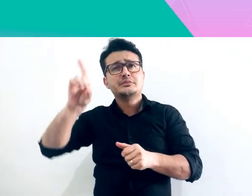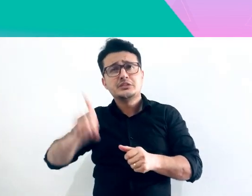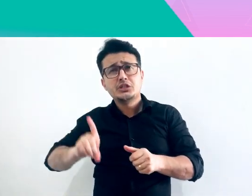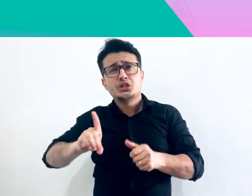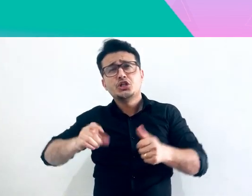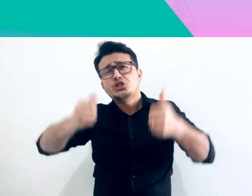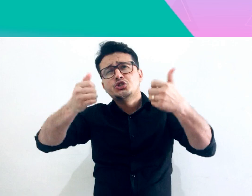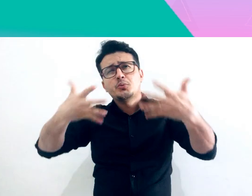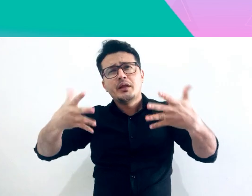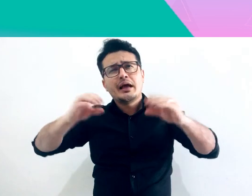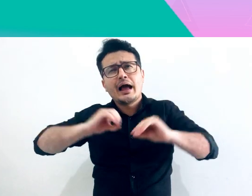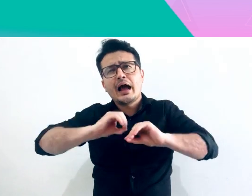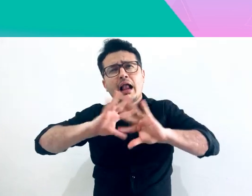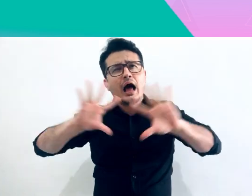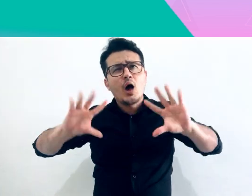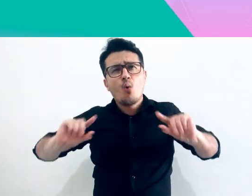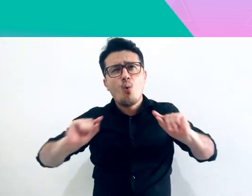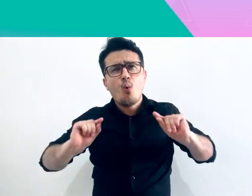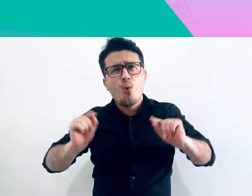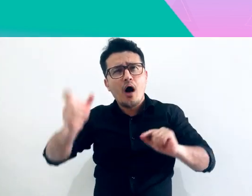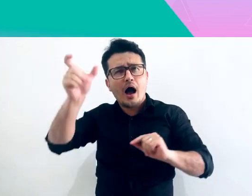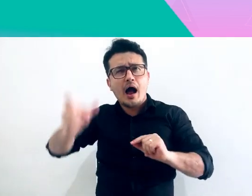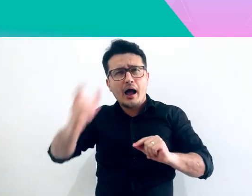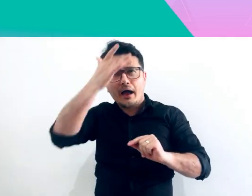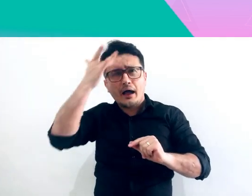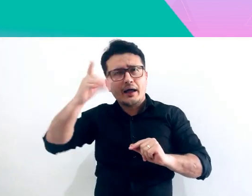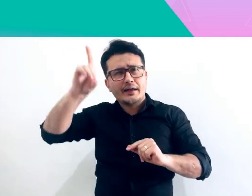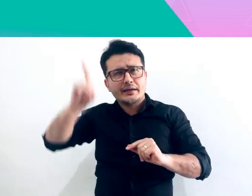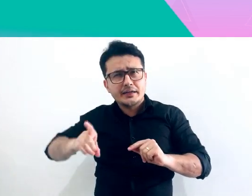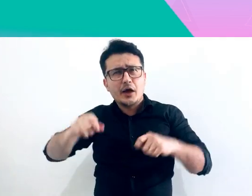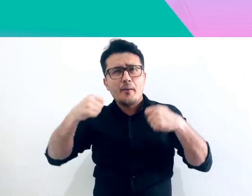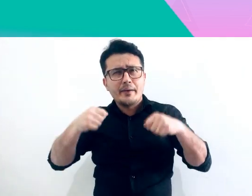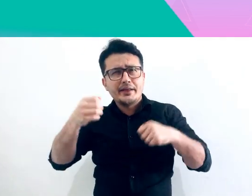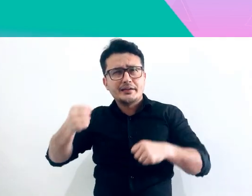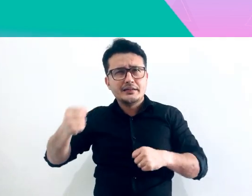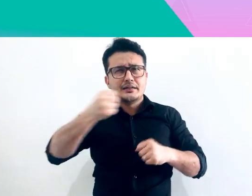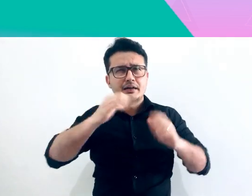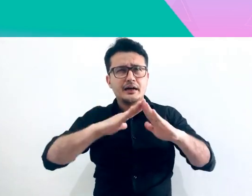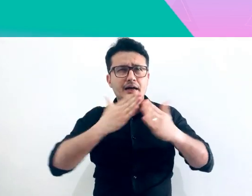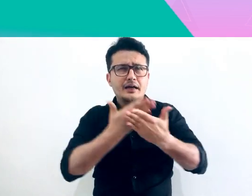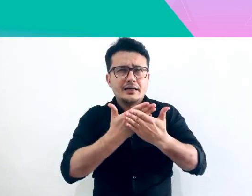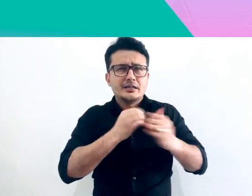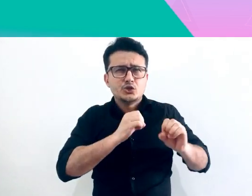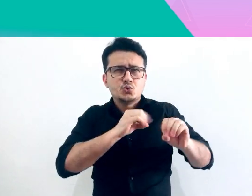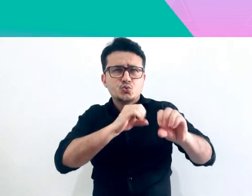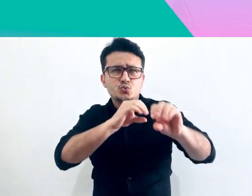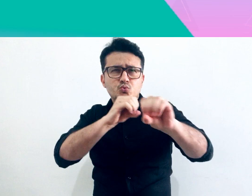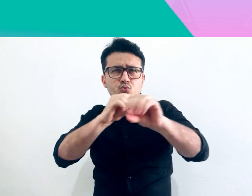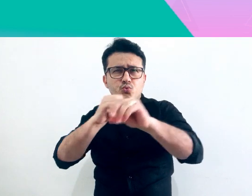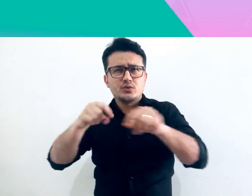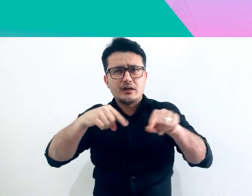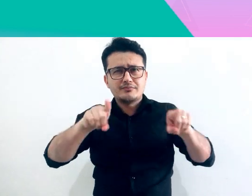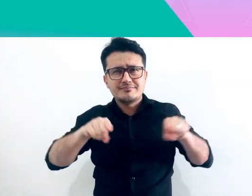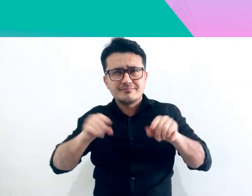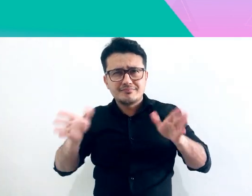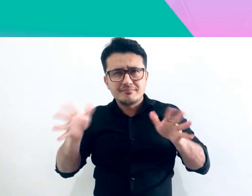deixa claro que as pessoas com deficiência devem estudar em ambientes escolares